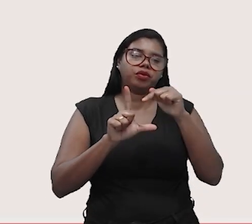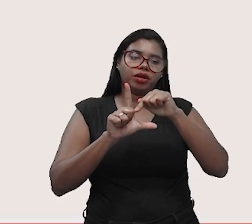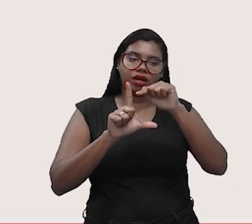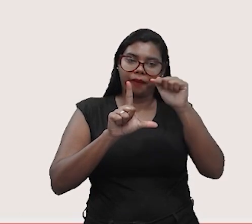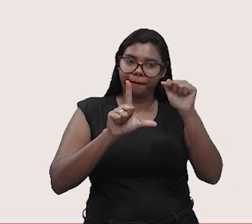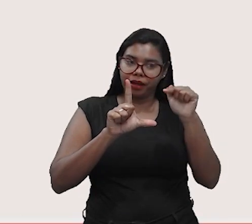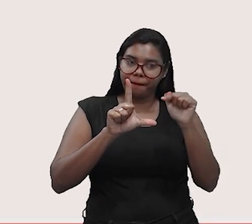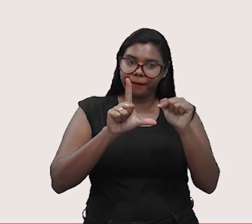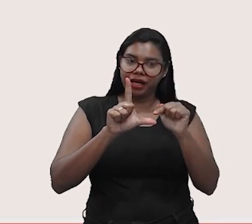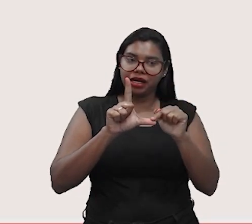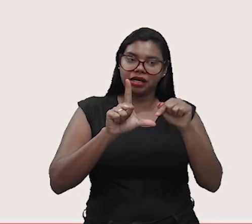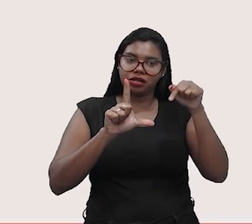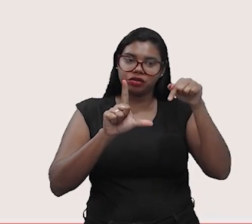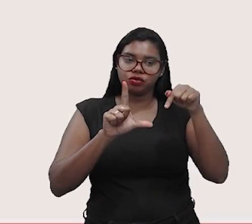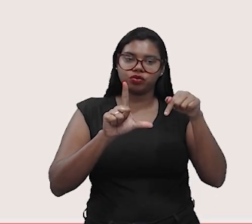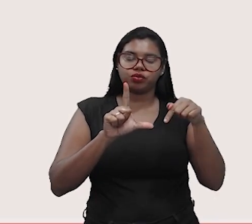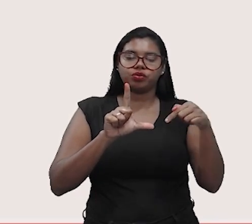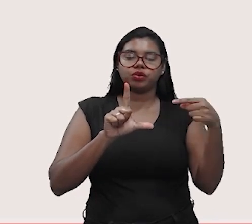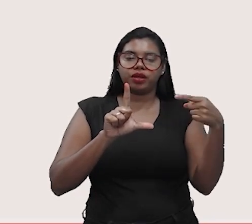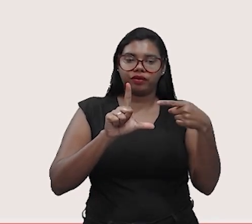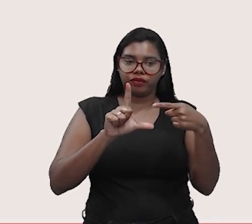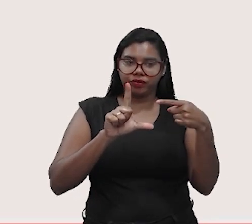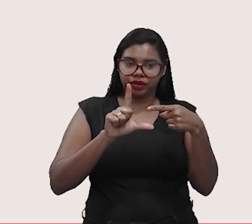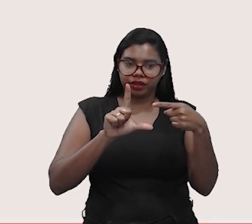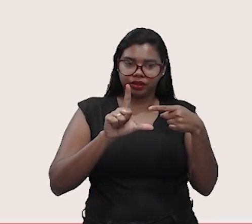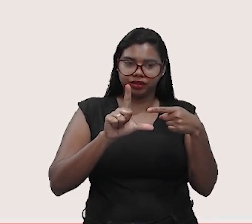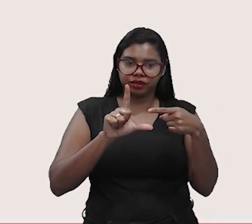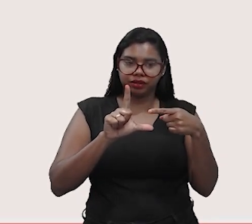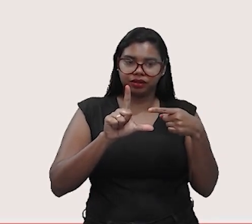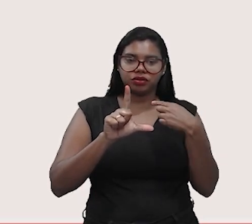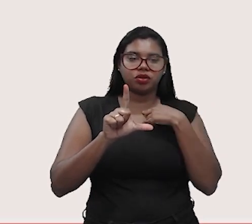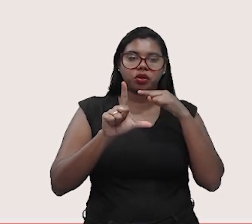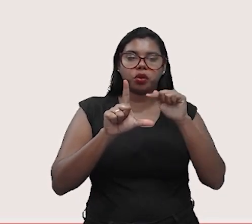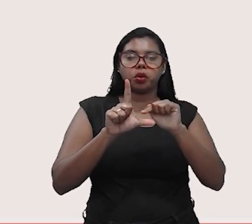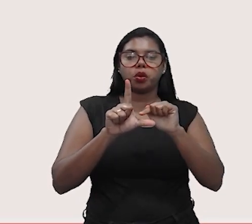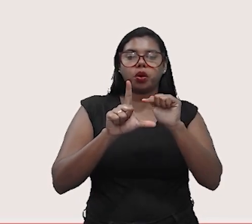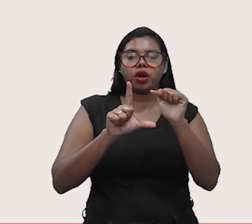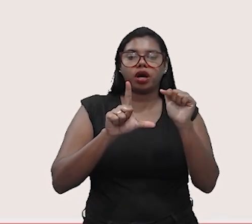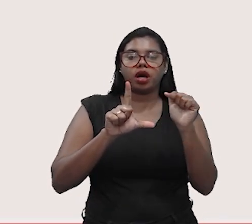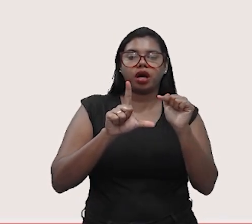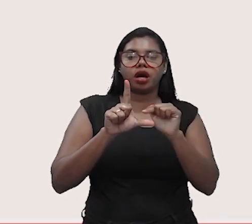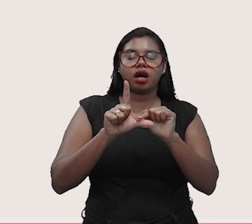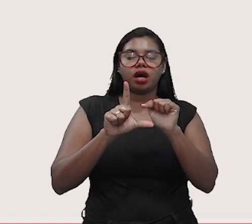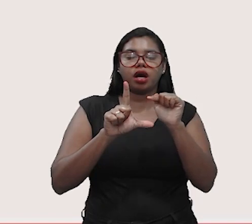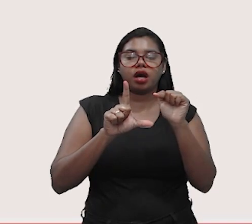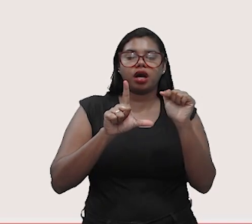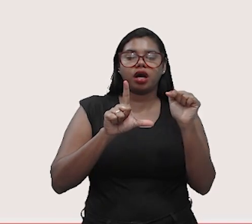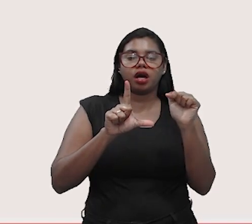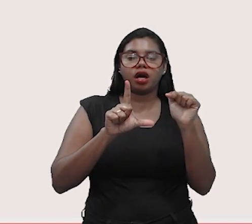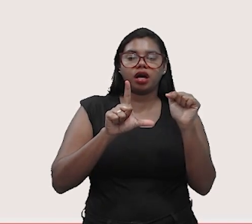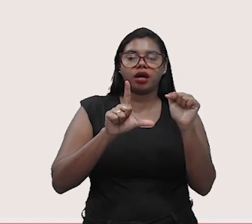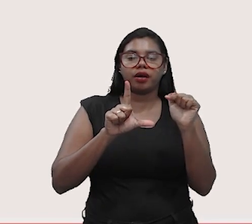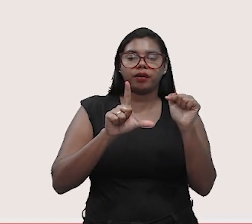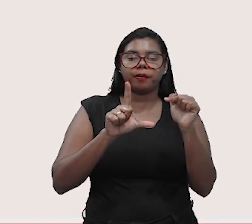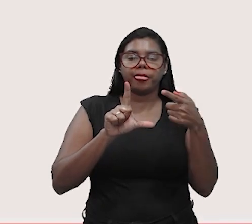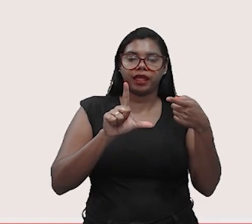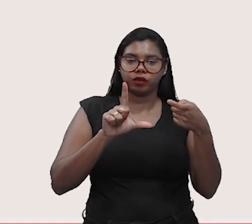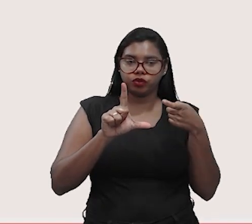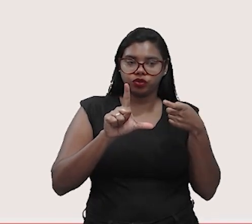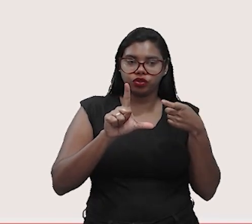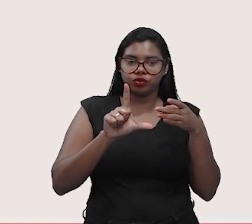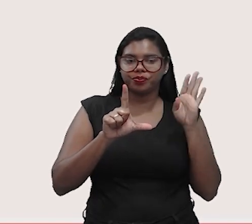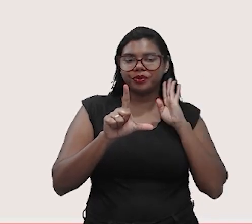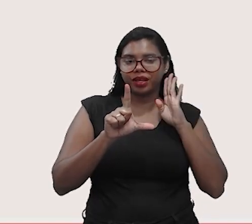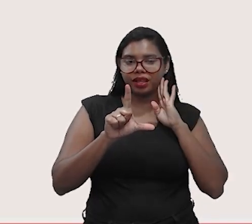se o A é negativo, só que não toca aqui, não toca no eixo X. Olha que legal. Então